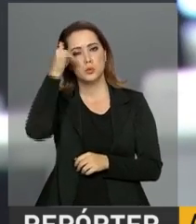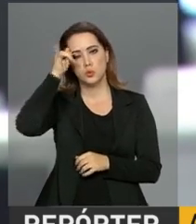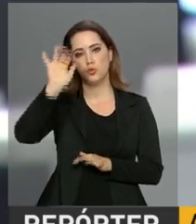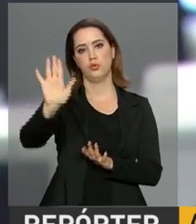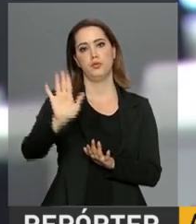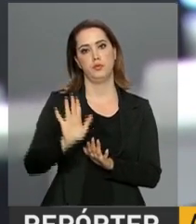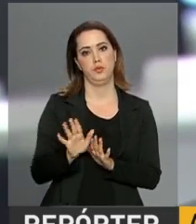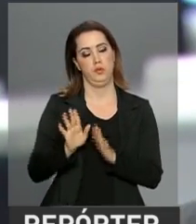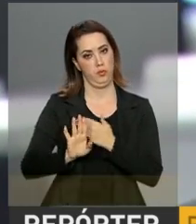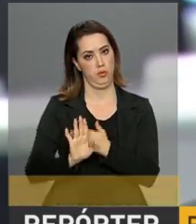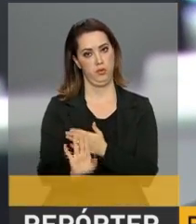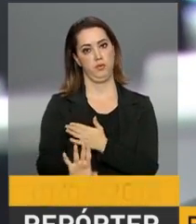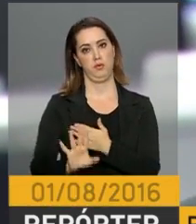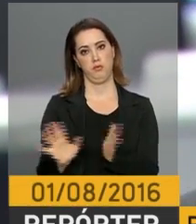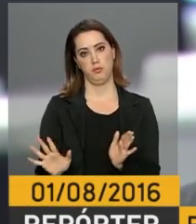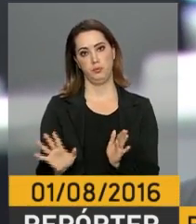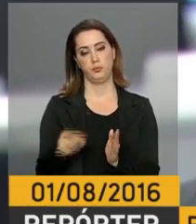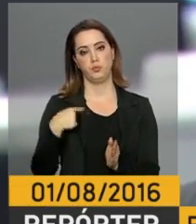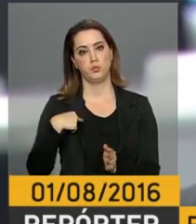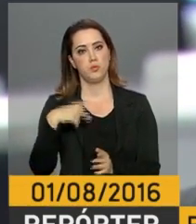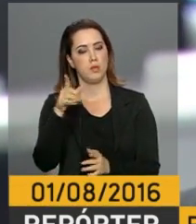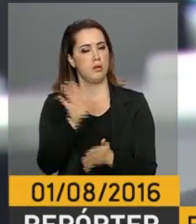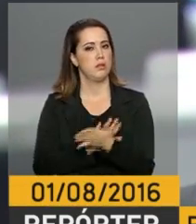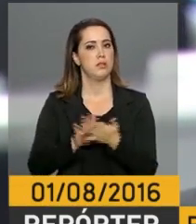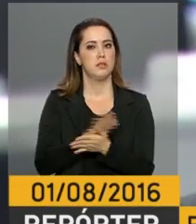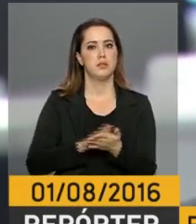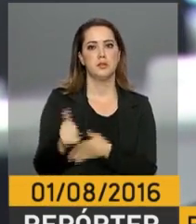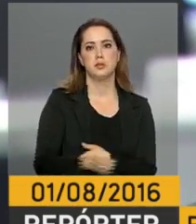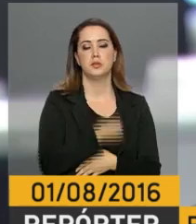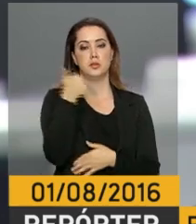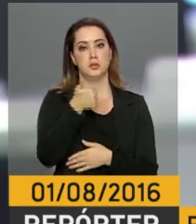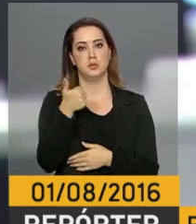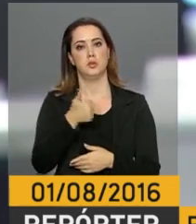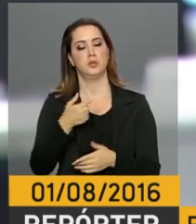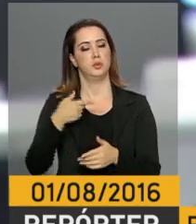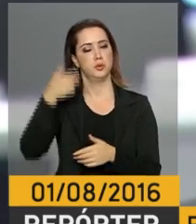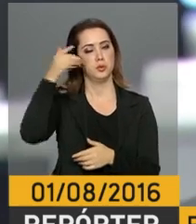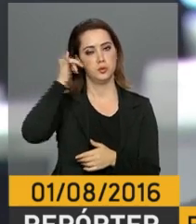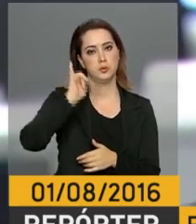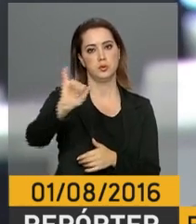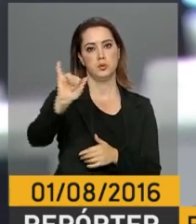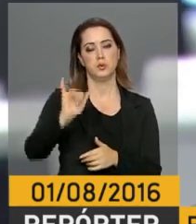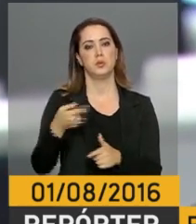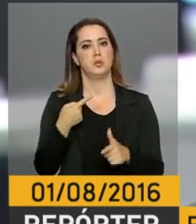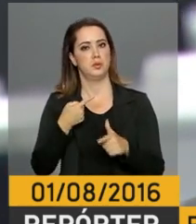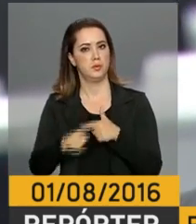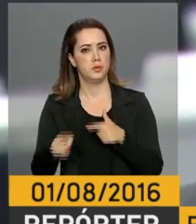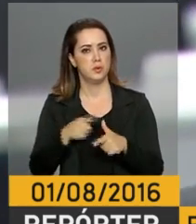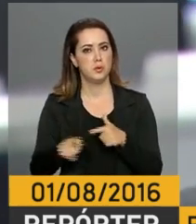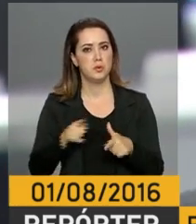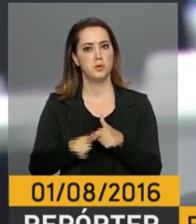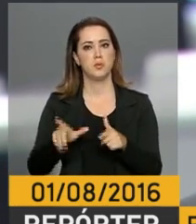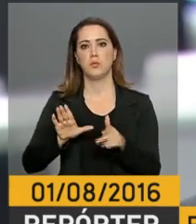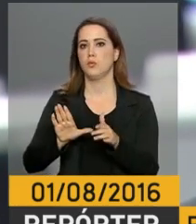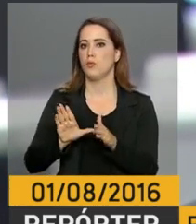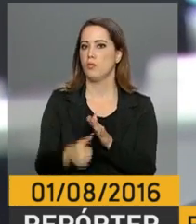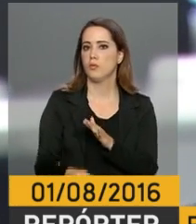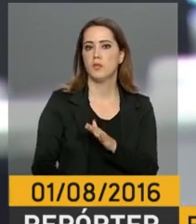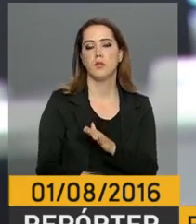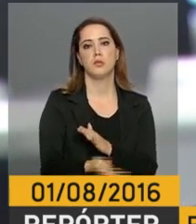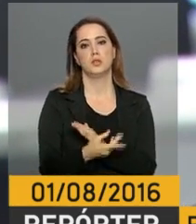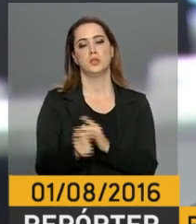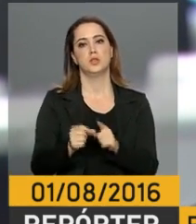prevenção. Não há nada mais inteligente para o combate à criminalidade, para o combate ao terrorismo, para o combate a